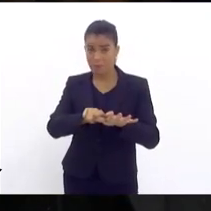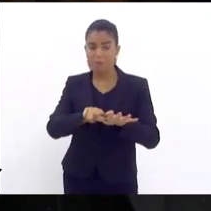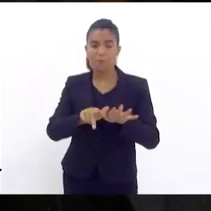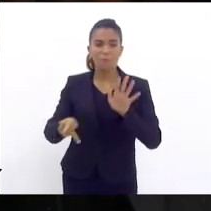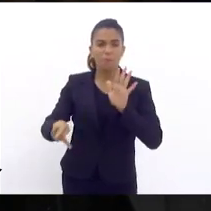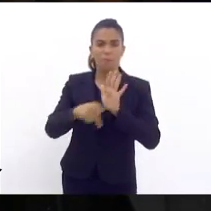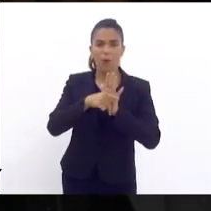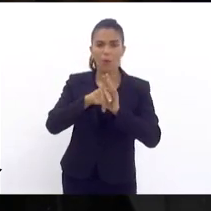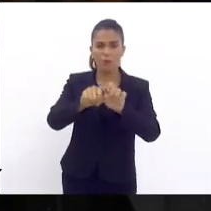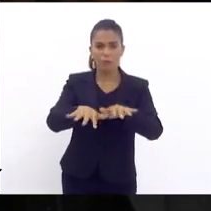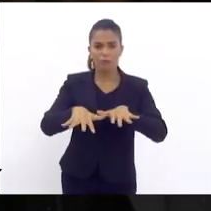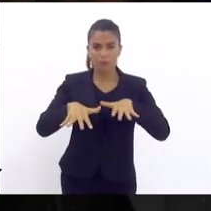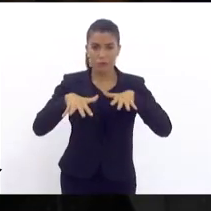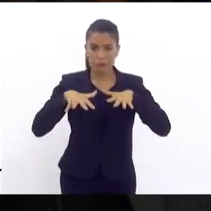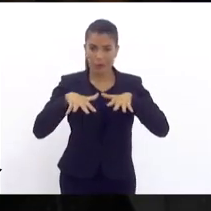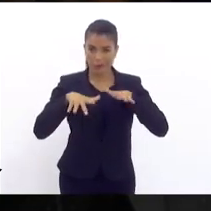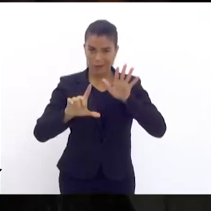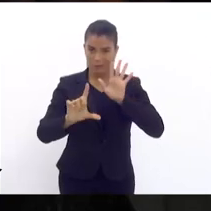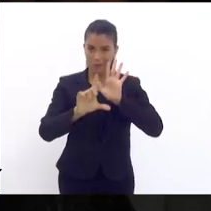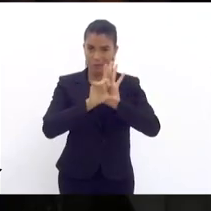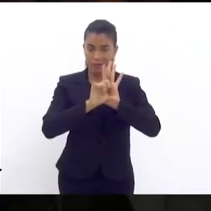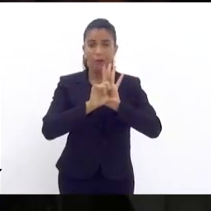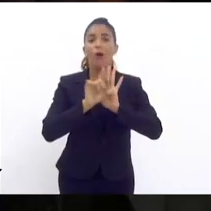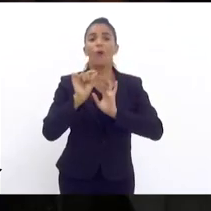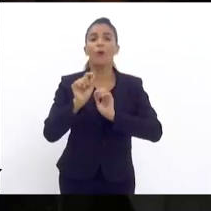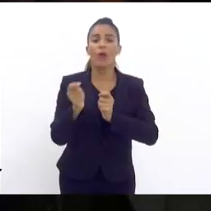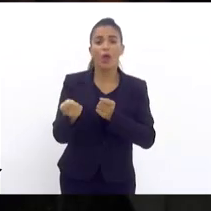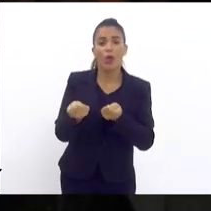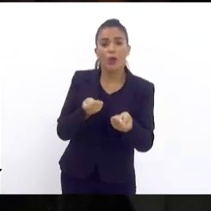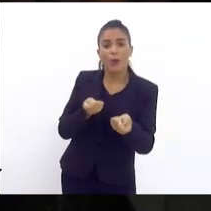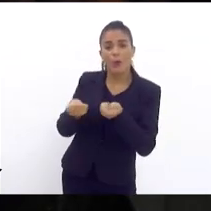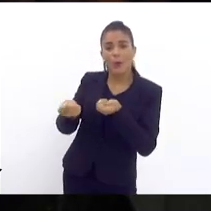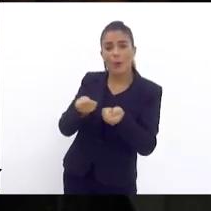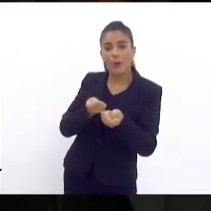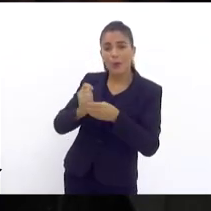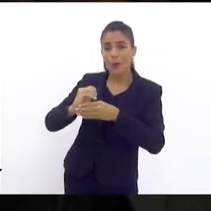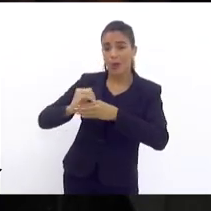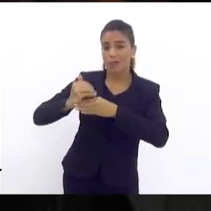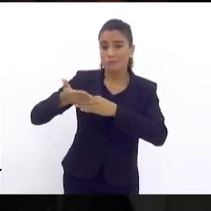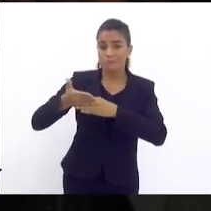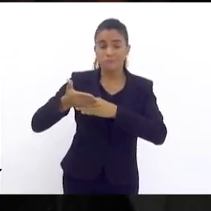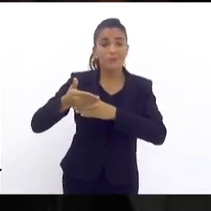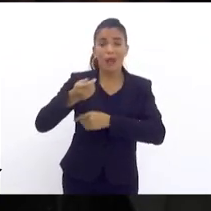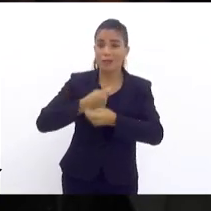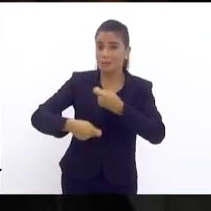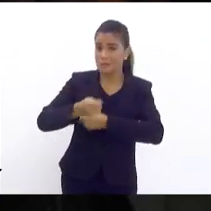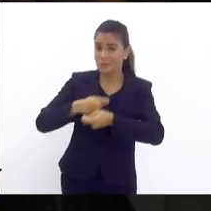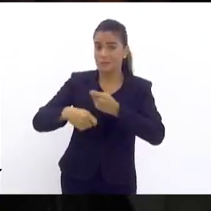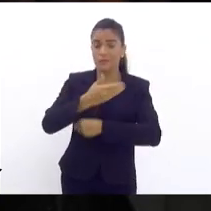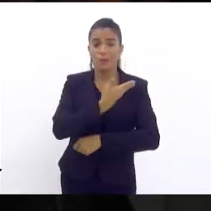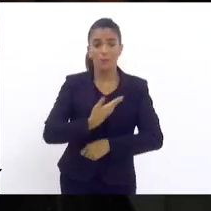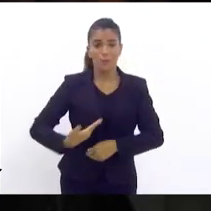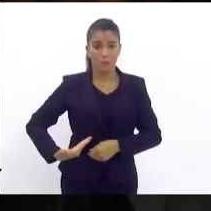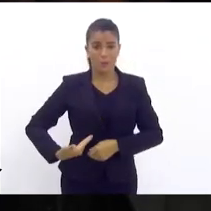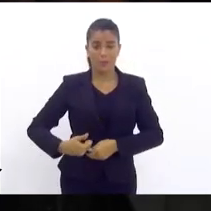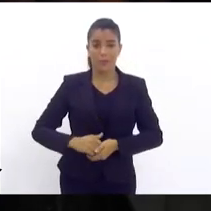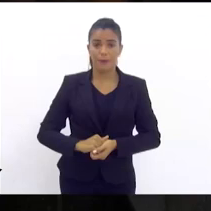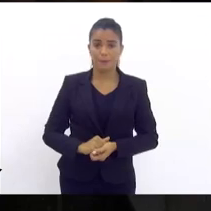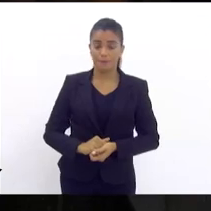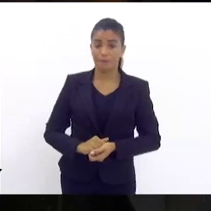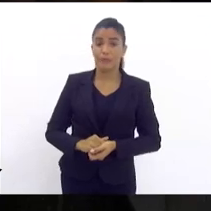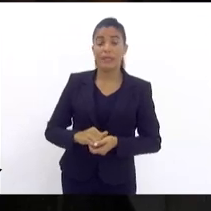parlamento é fazer o controle externo da administração pública e